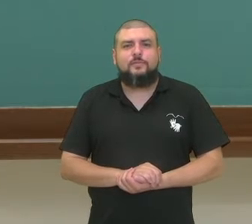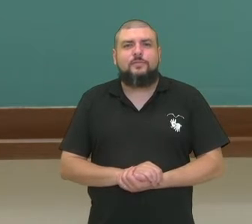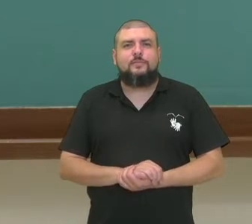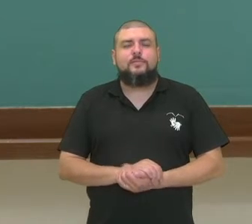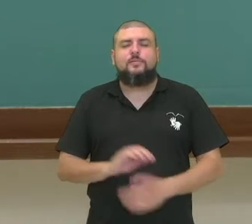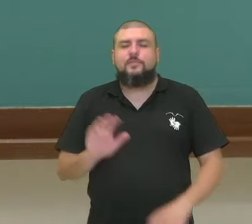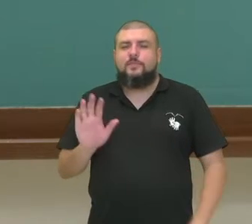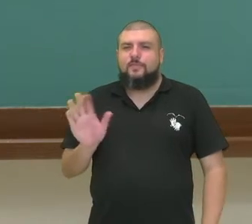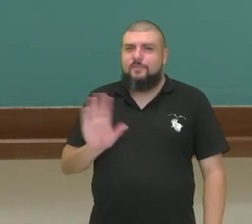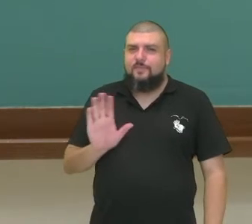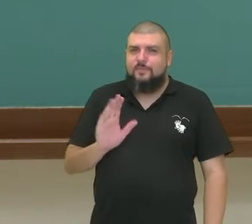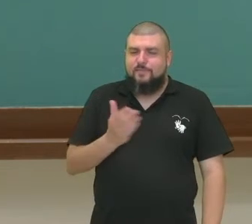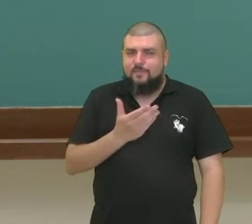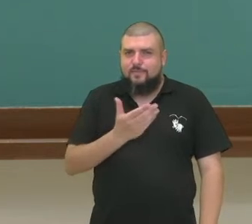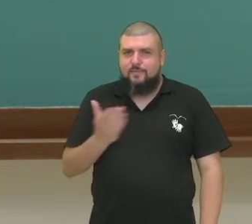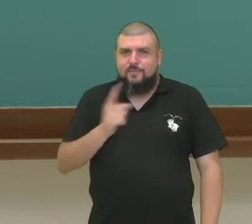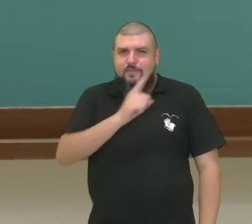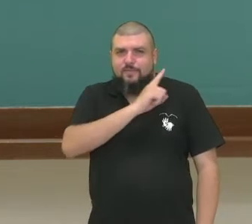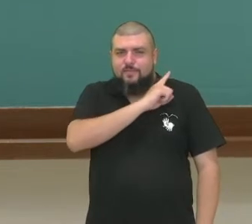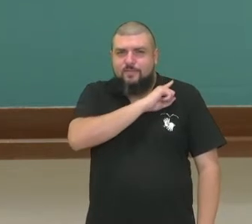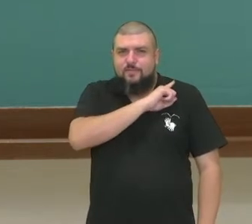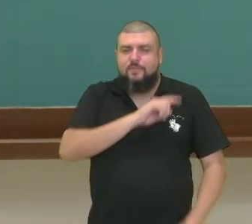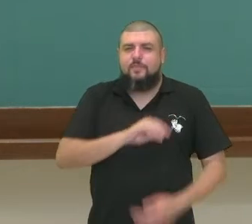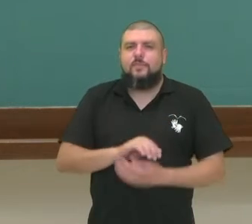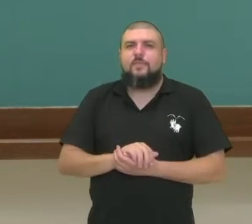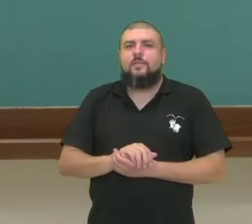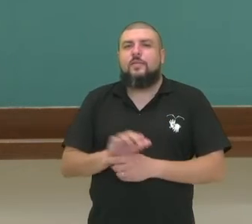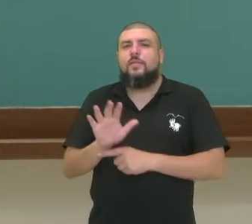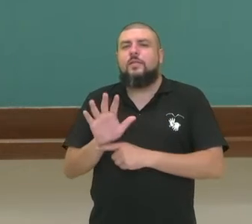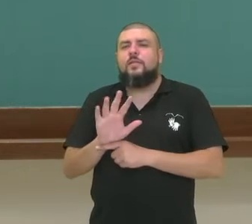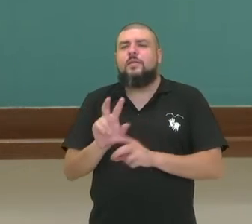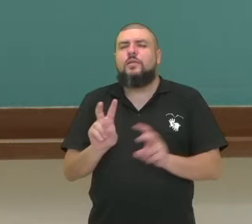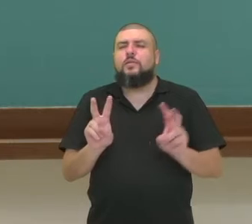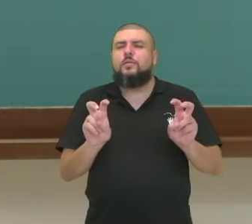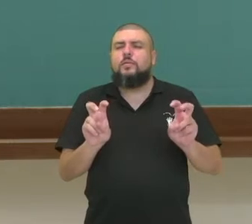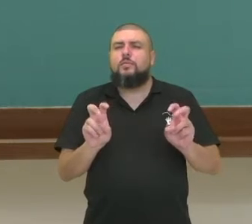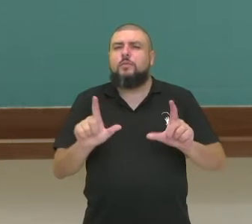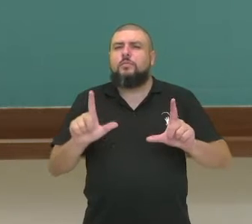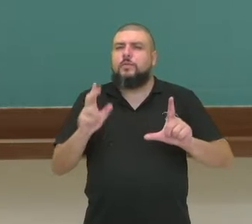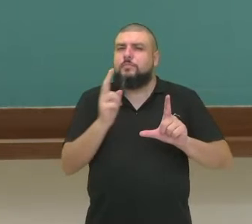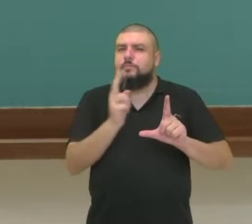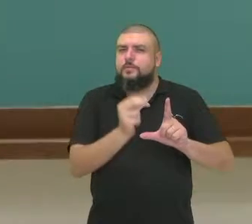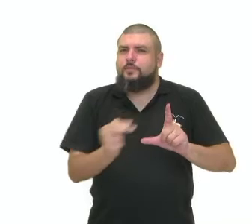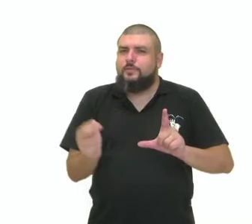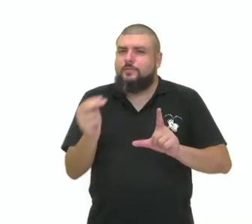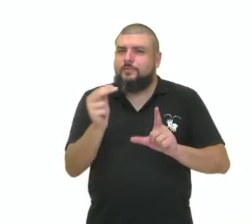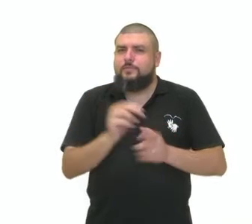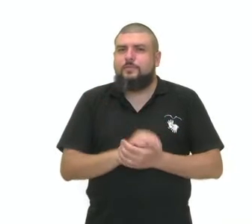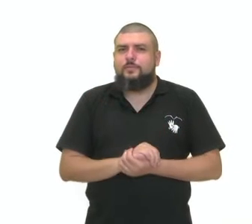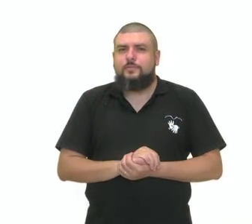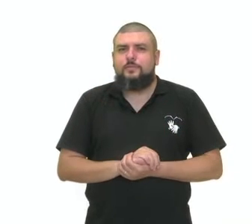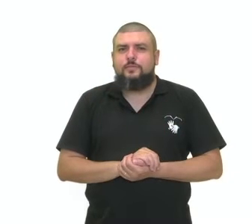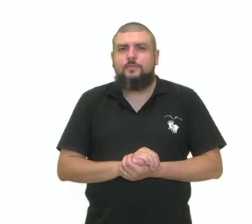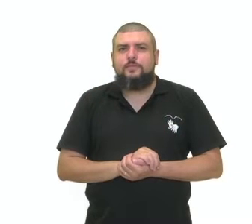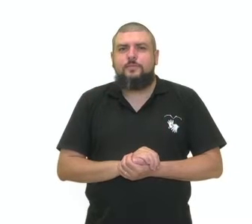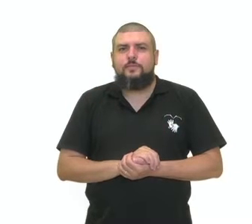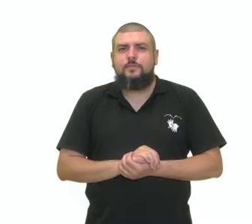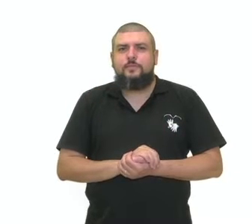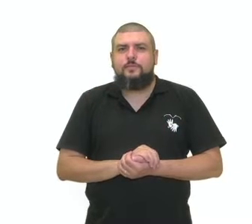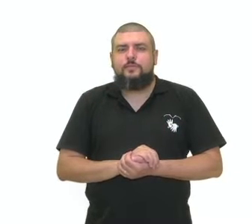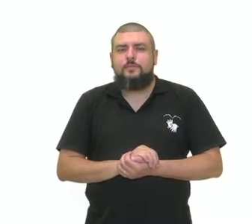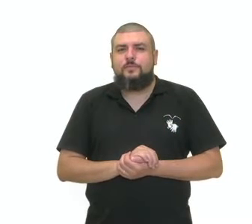Olá, estudantes da primeira série. Nesse vídeo, vamos falar sobre charge. Então, analisamos a charge da Laerte,